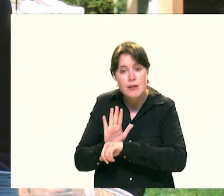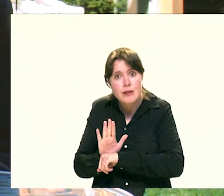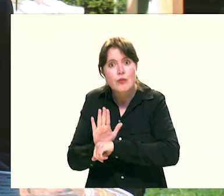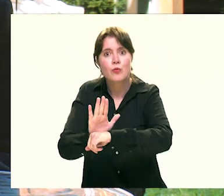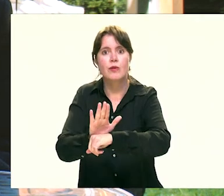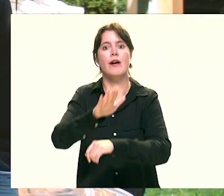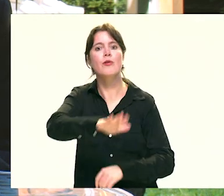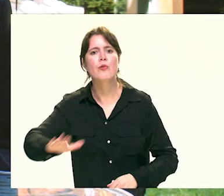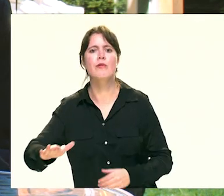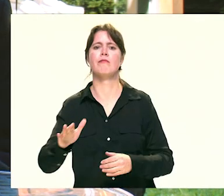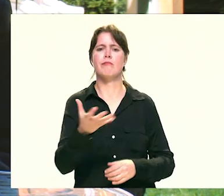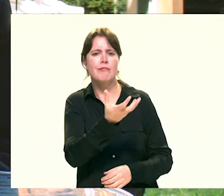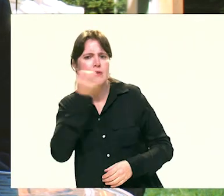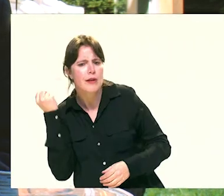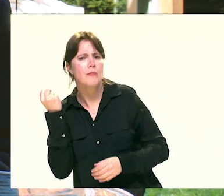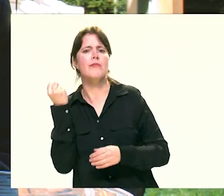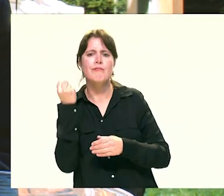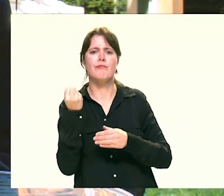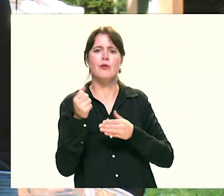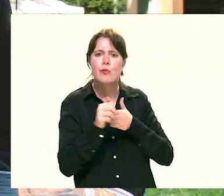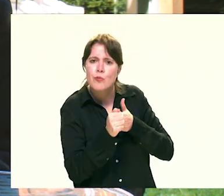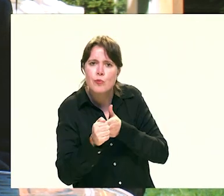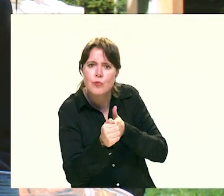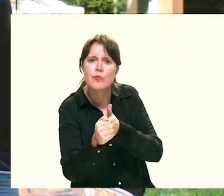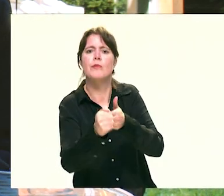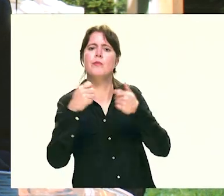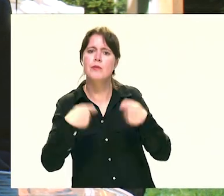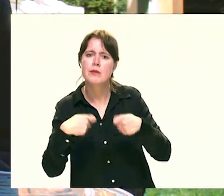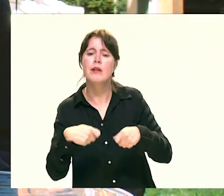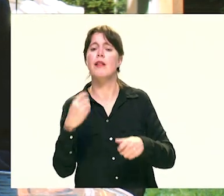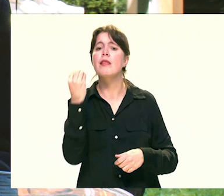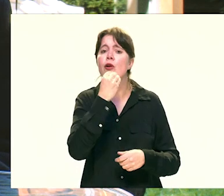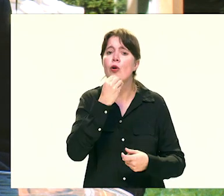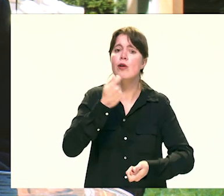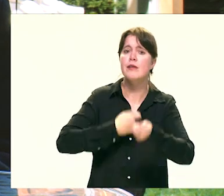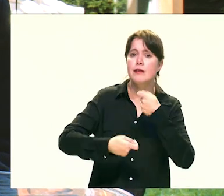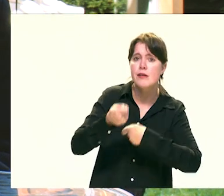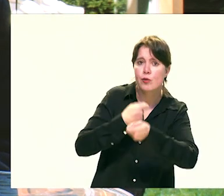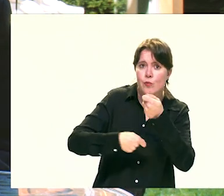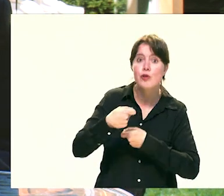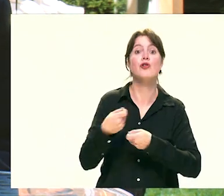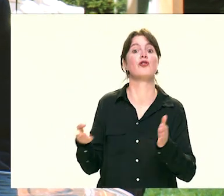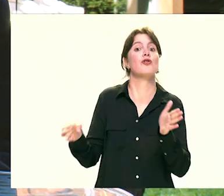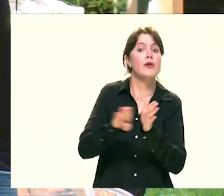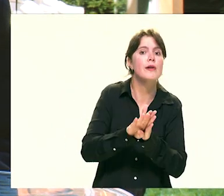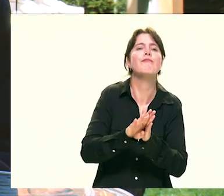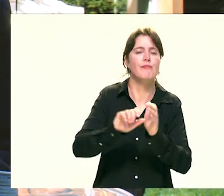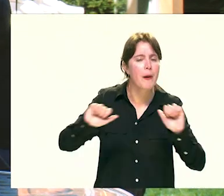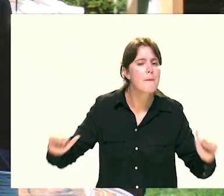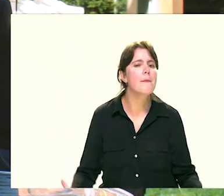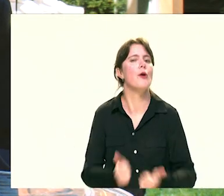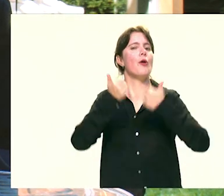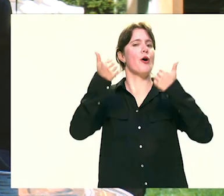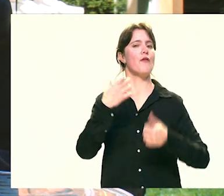espaço. Passando por incubadoras, os alunos receberão todas as orientações necessárias